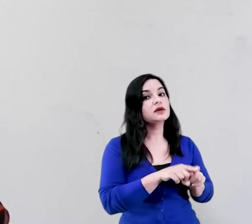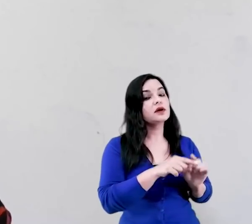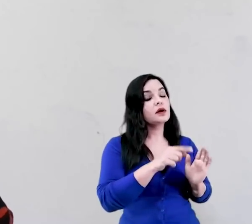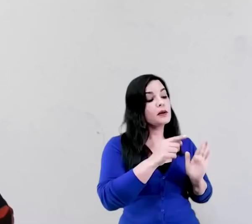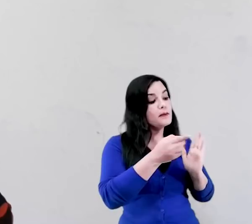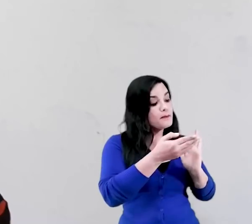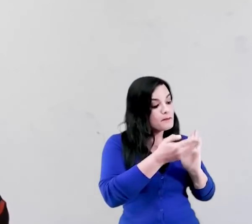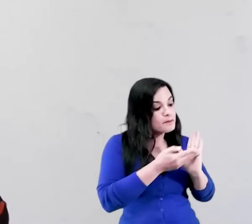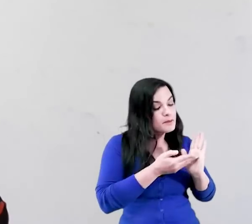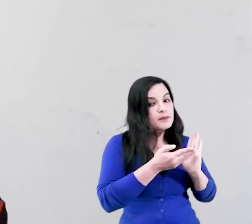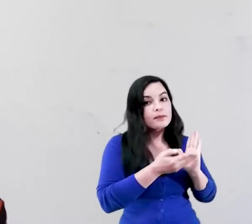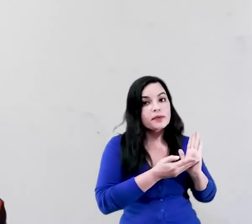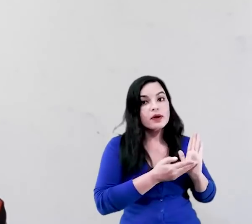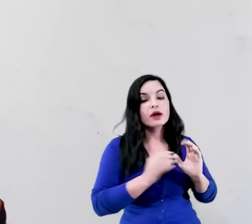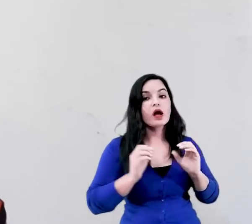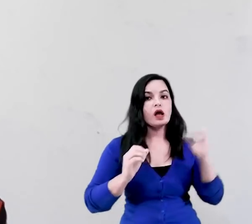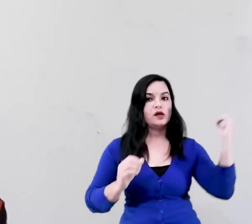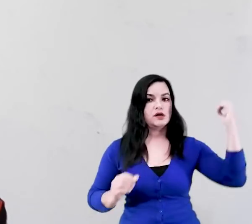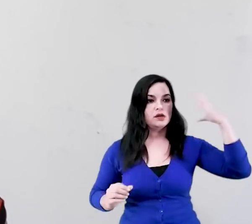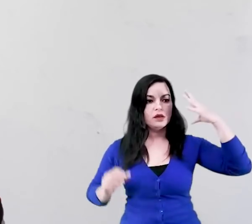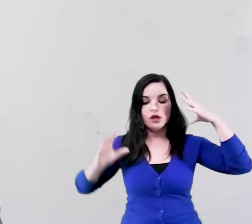sombra ao meio-dia.